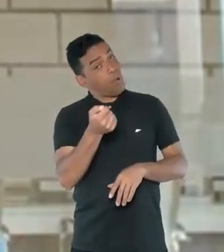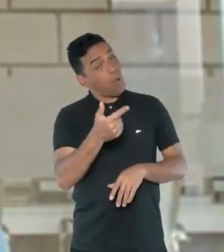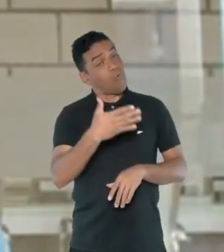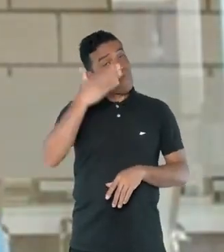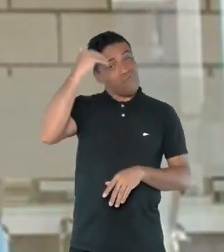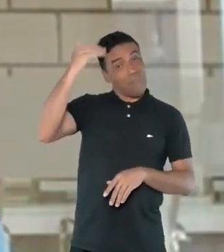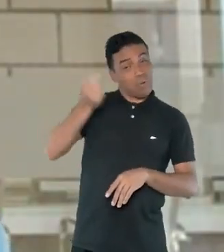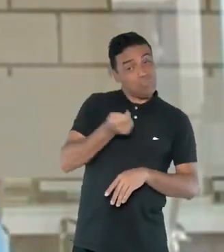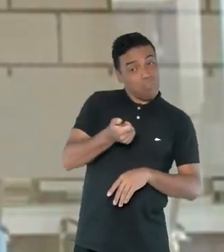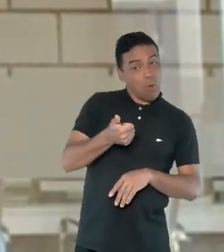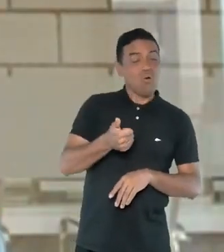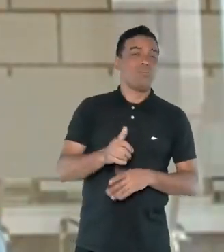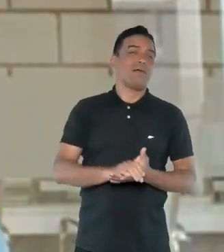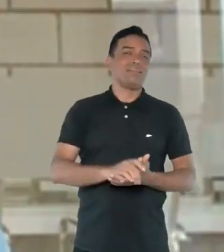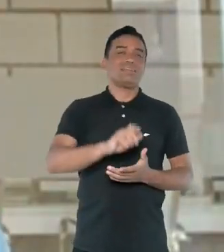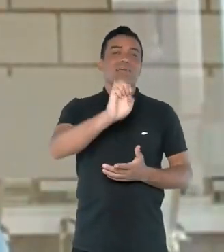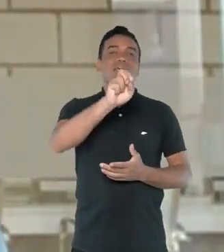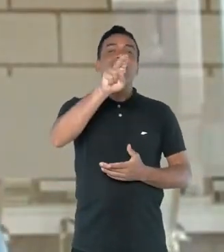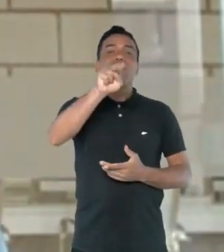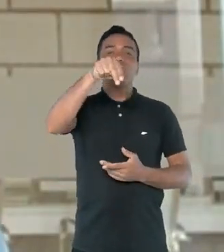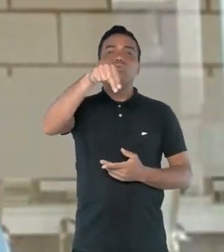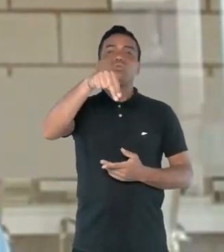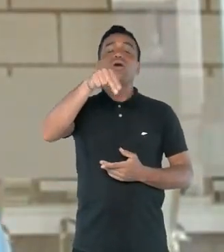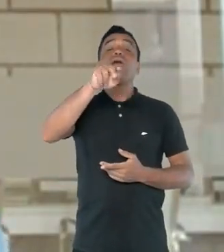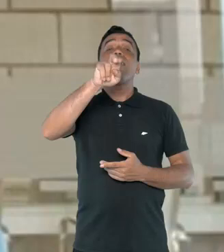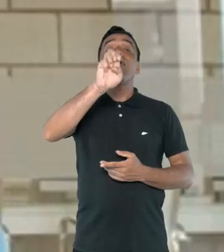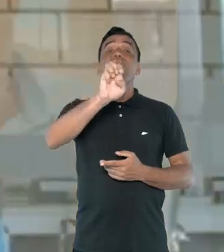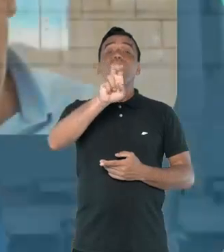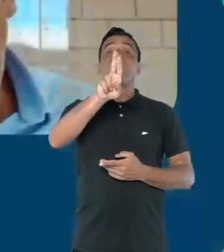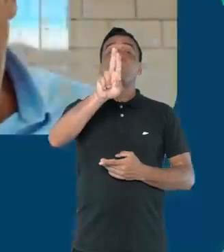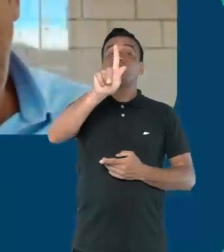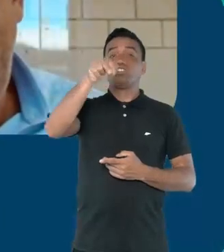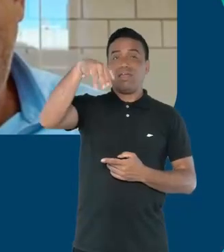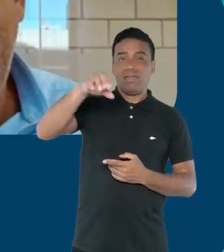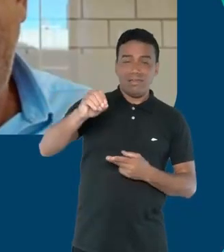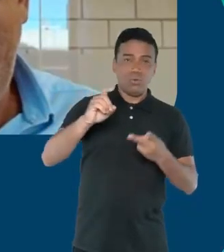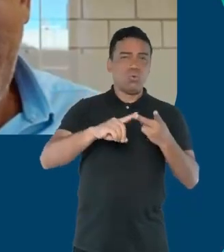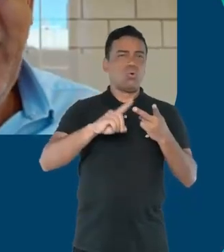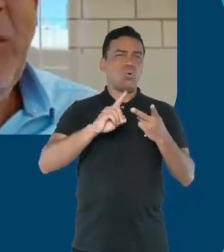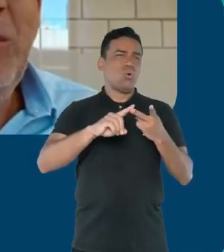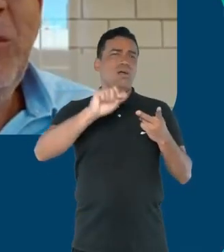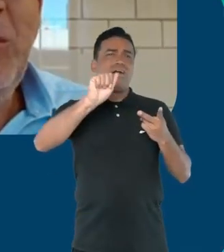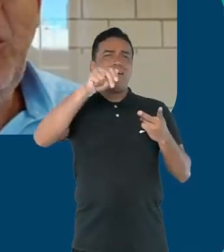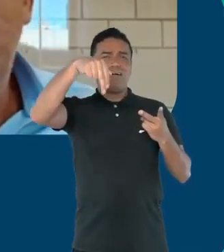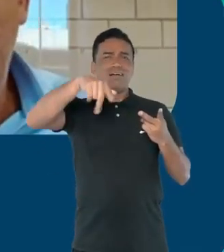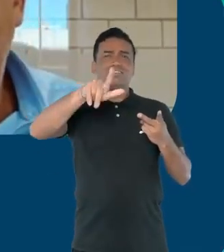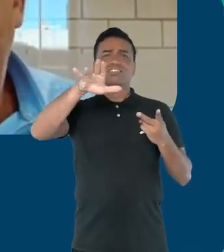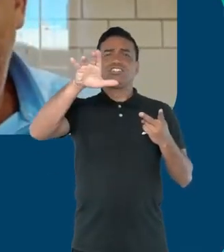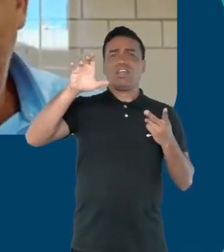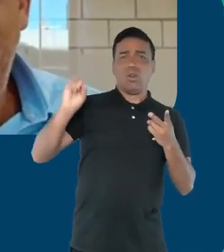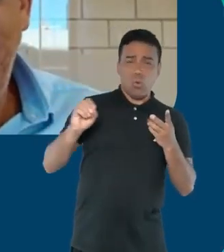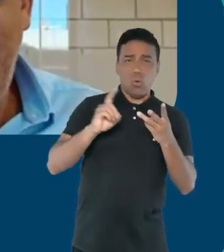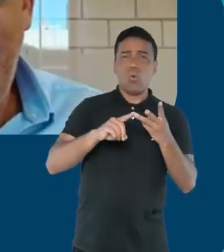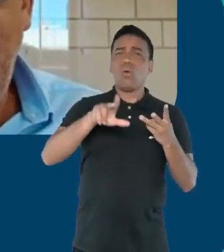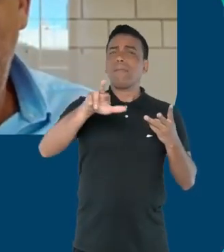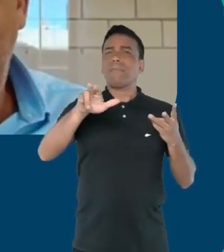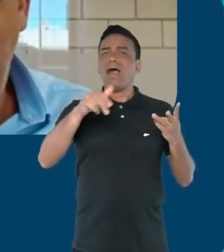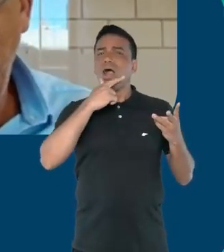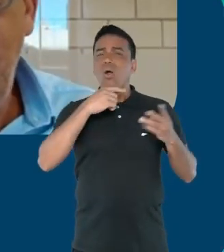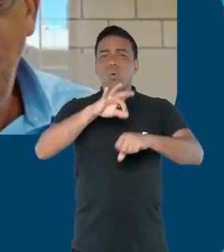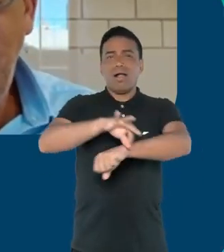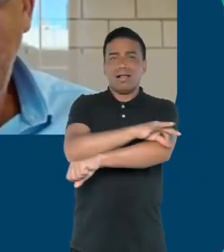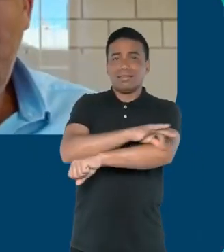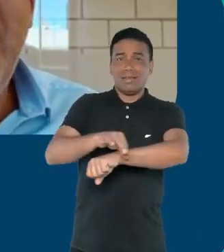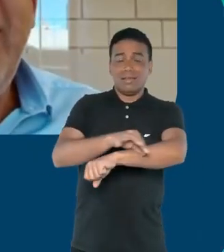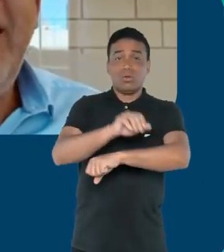deles, mas o Eugênio Butti, por exemplo, né? O jornalista, né? O irmão dele, o arquiteto.